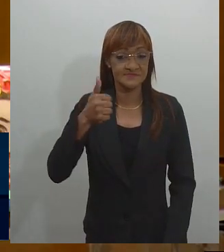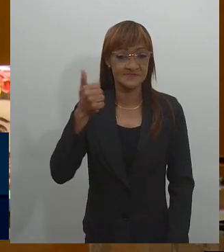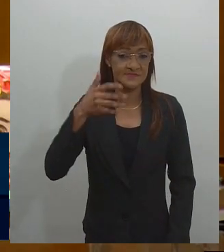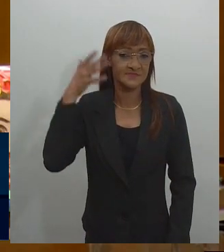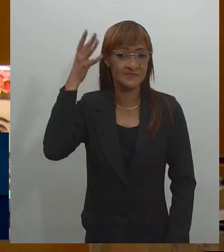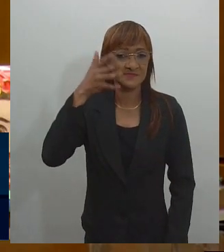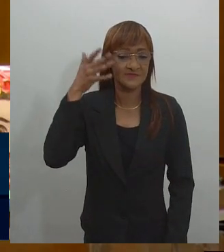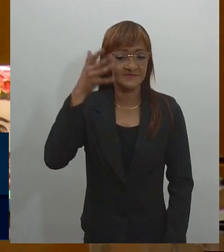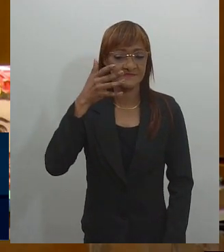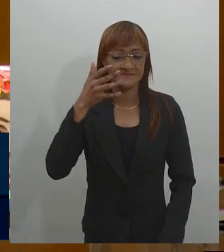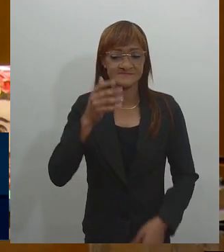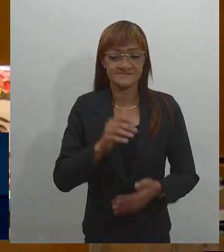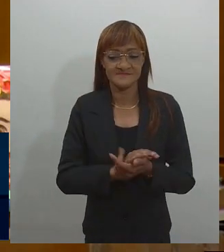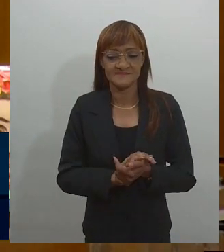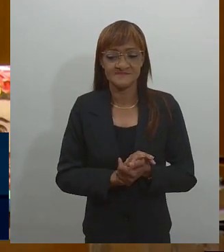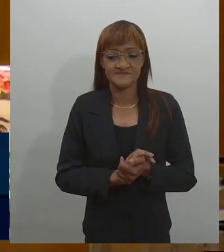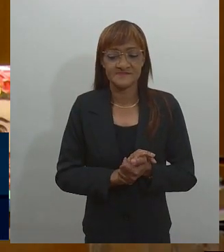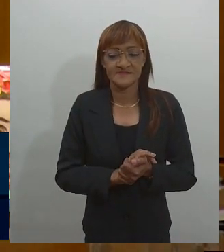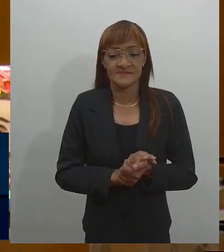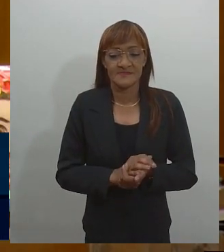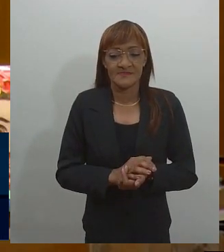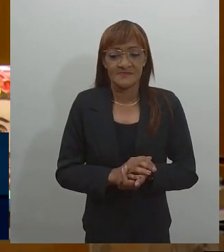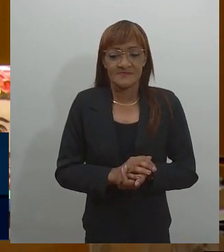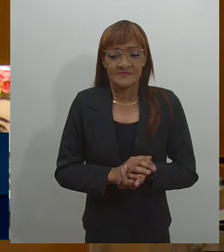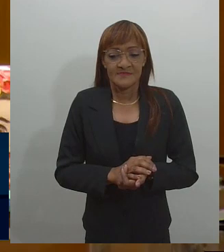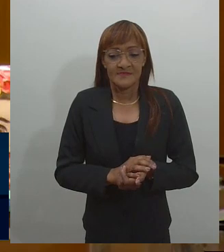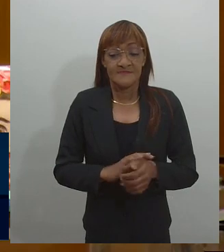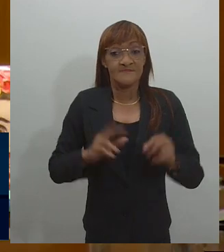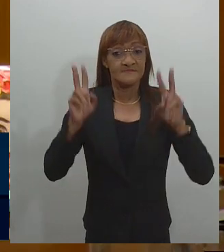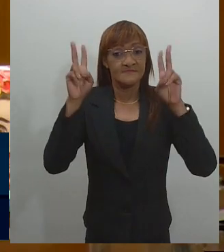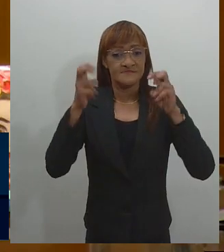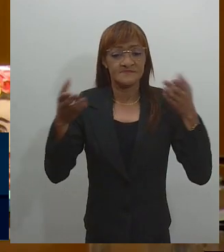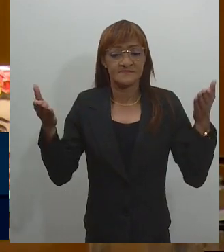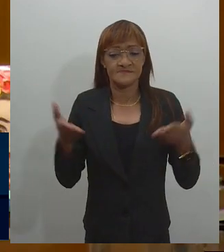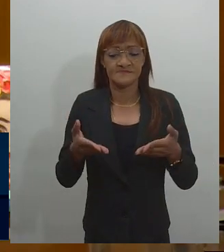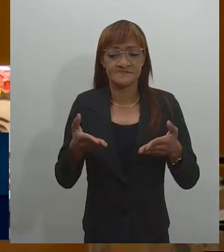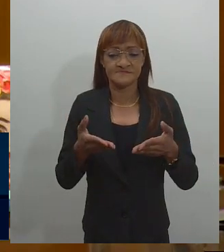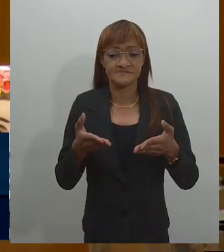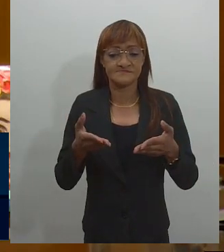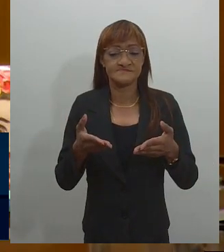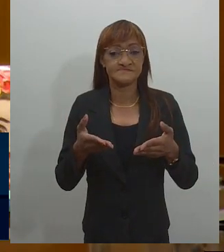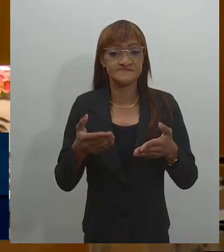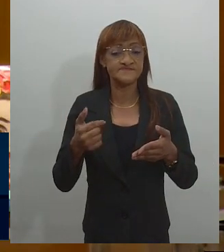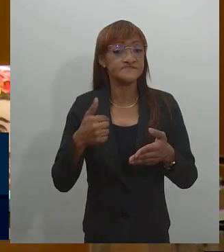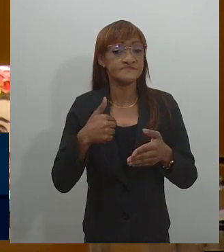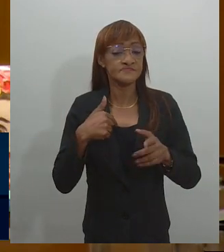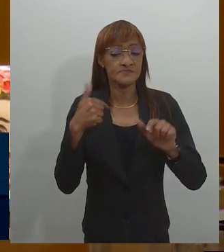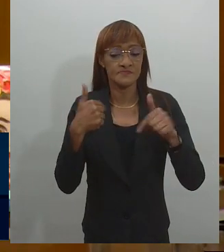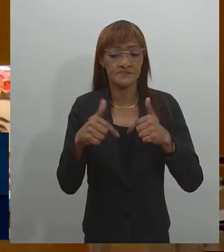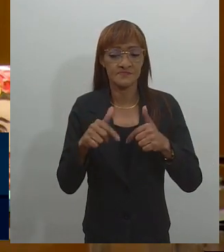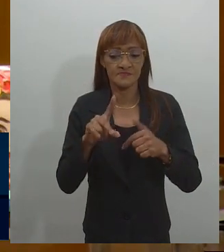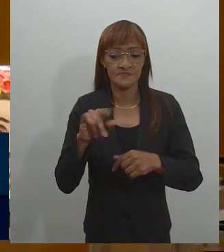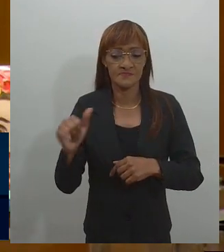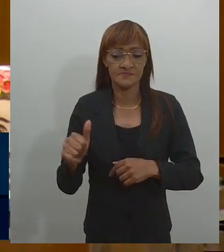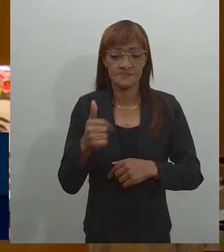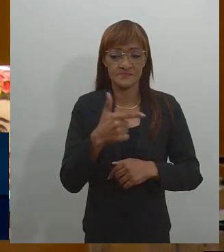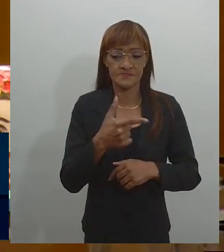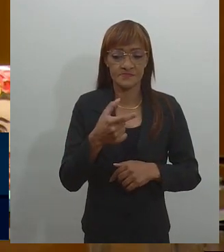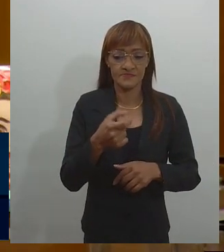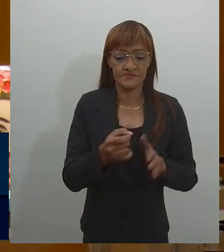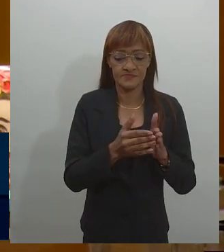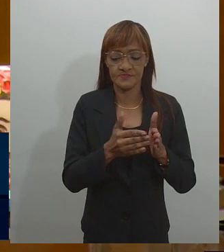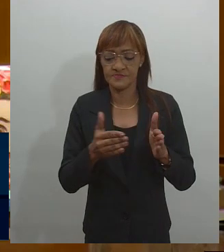falar sobre a atividade que eu participei, né, no dia 20 a 22 desse mês,